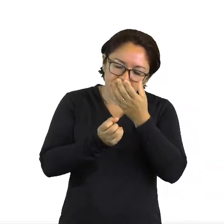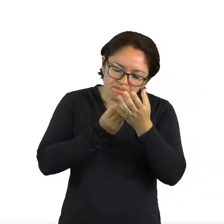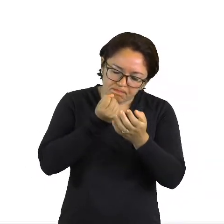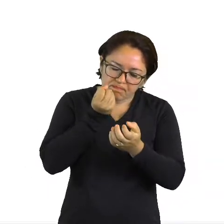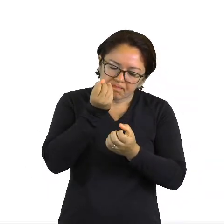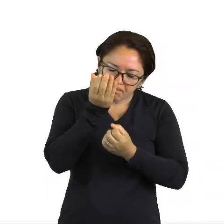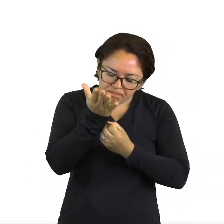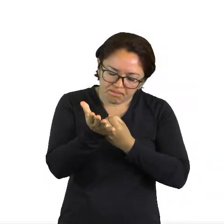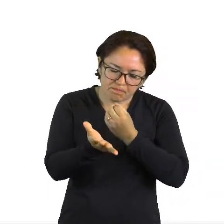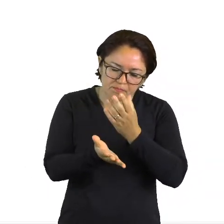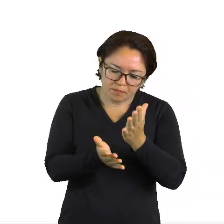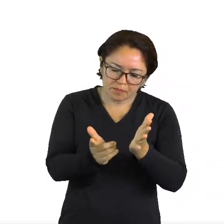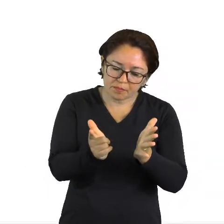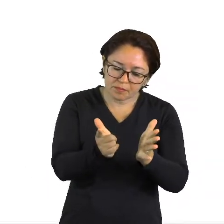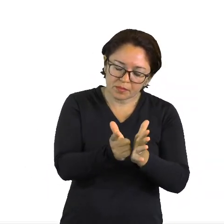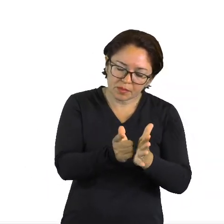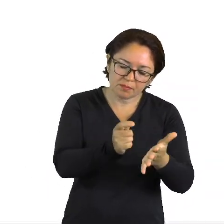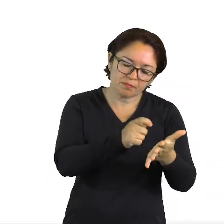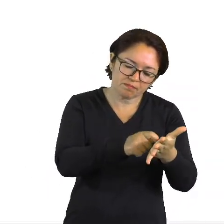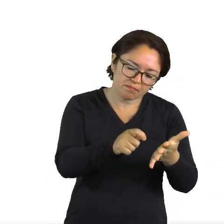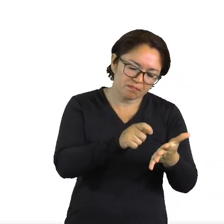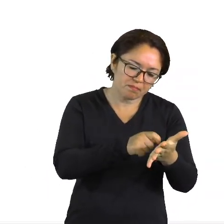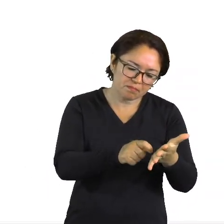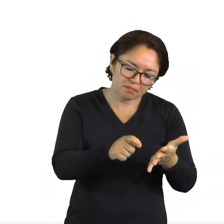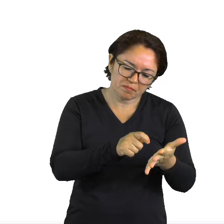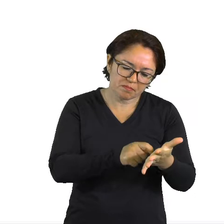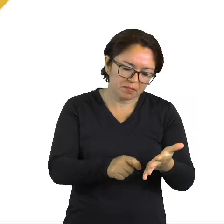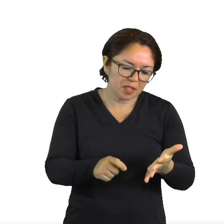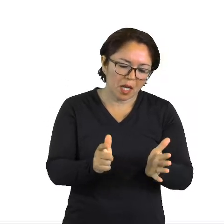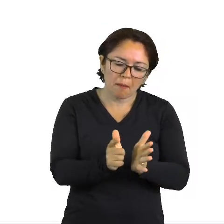tem mais paciência do que as pessoas.